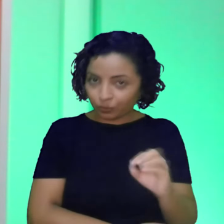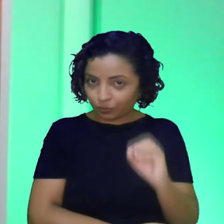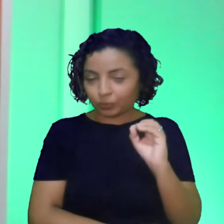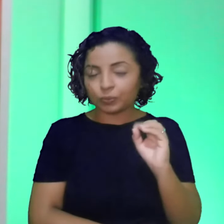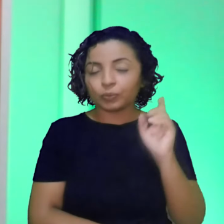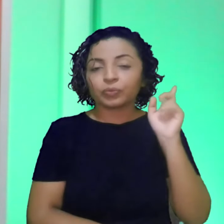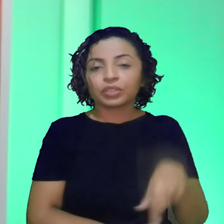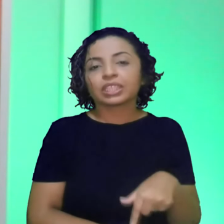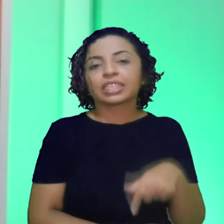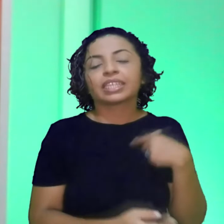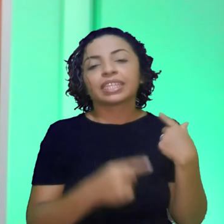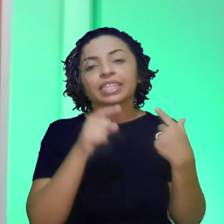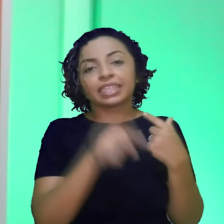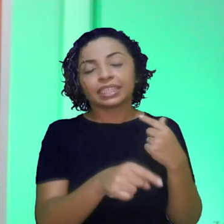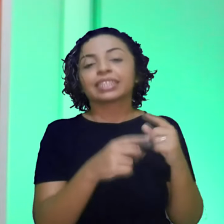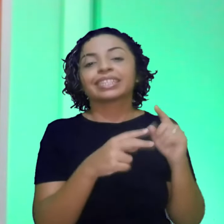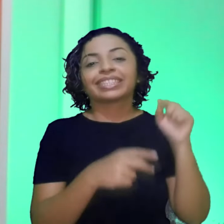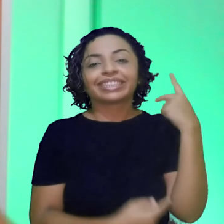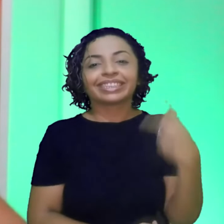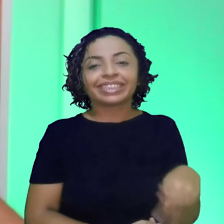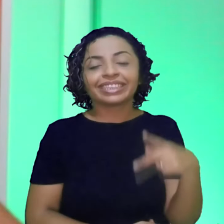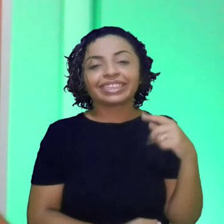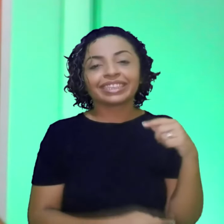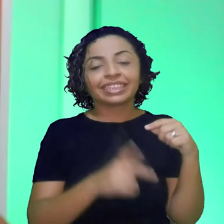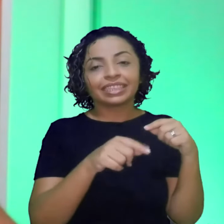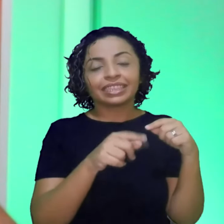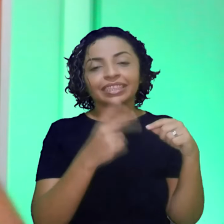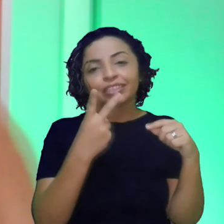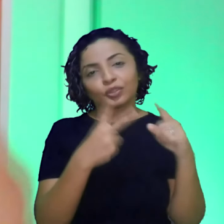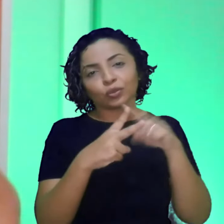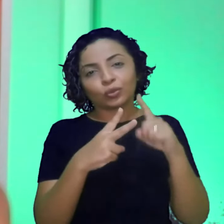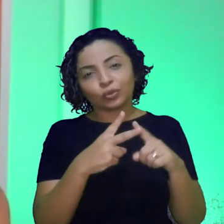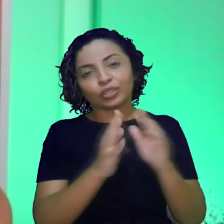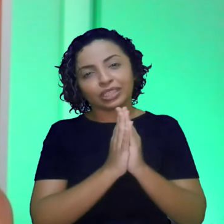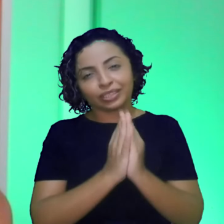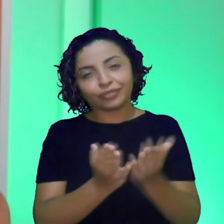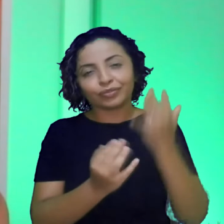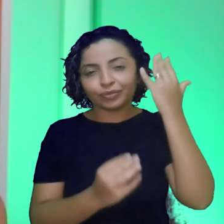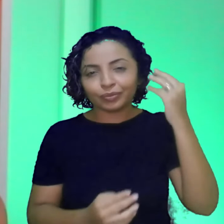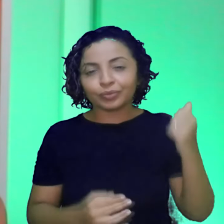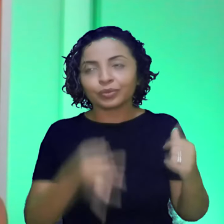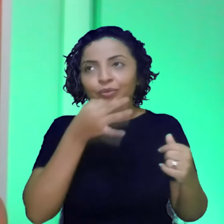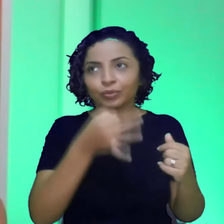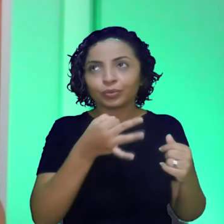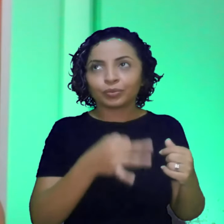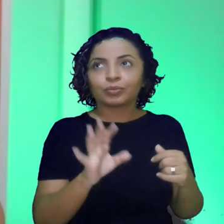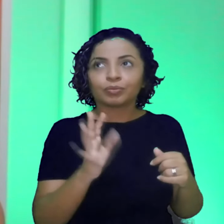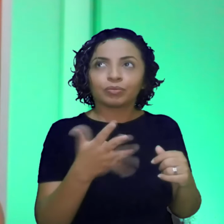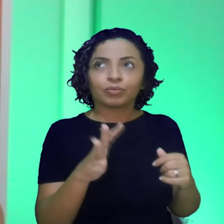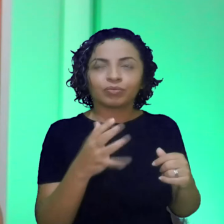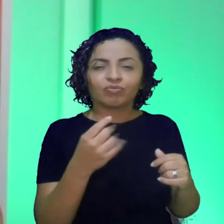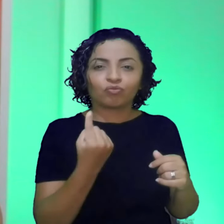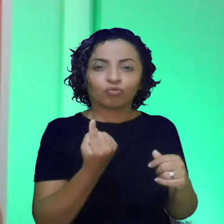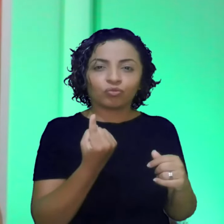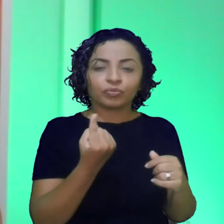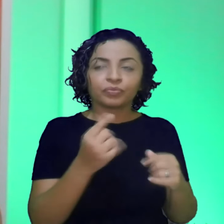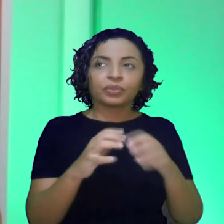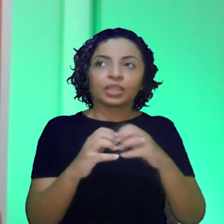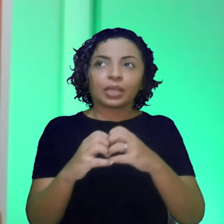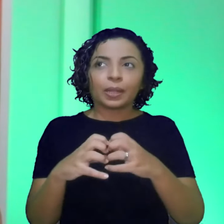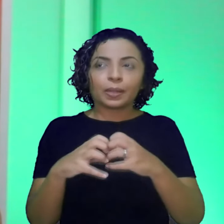O autor de Terra Sonâmbula e Confissões da Leoa. Eu já comentei aqui, acho que tem um ano mais ou menos, eu fiz um